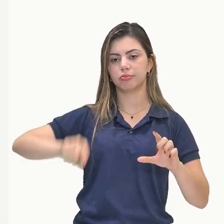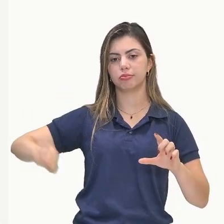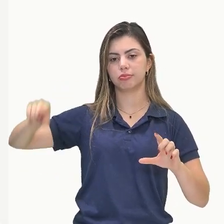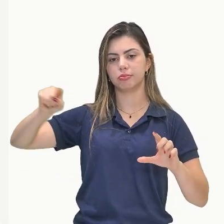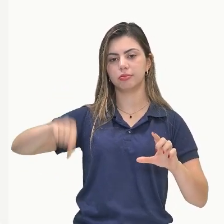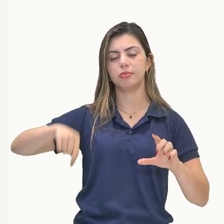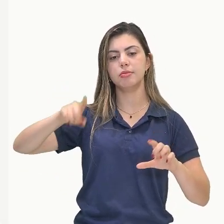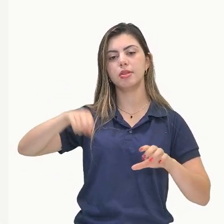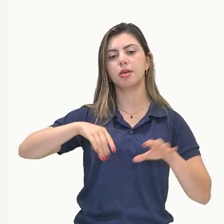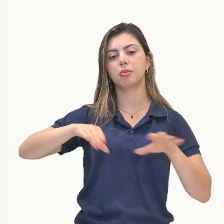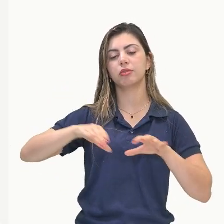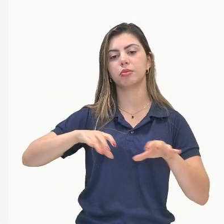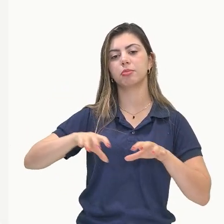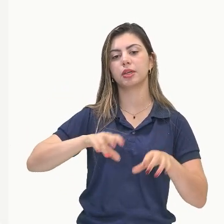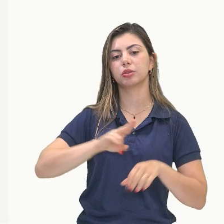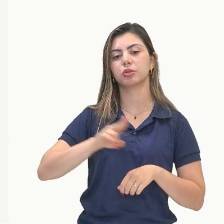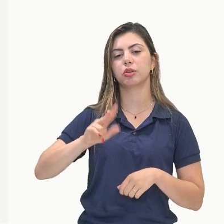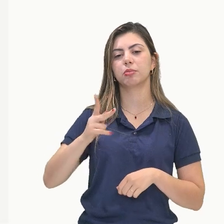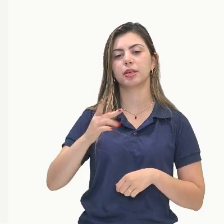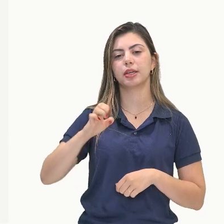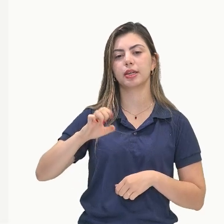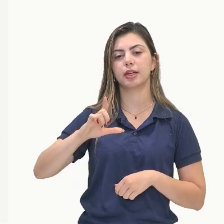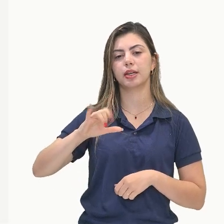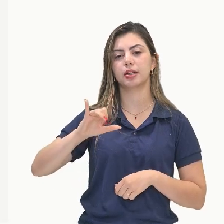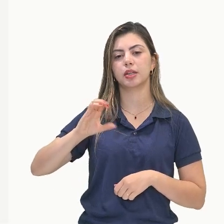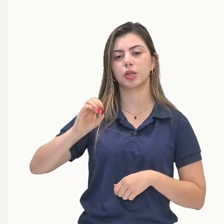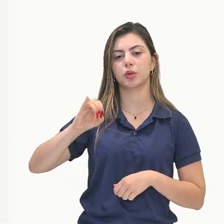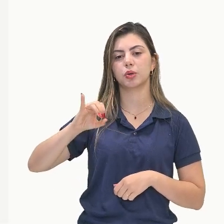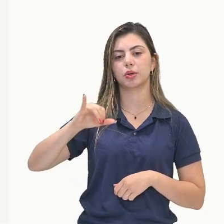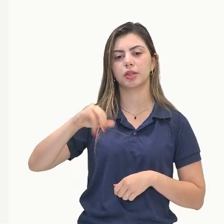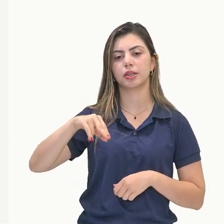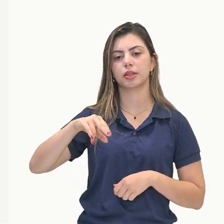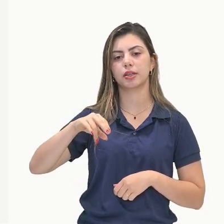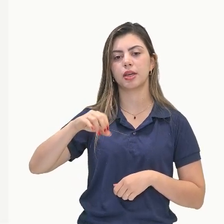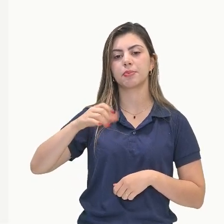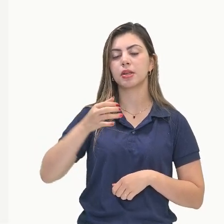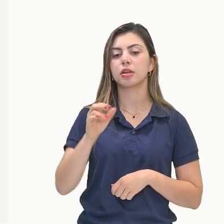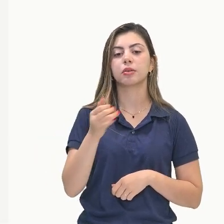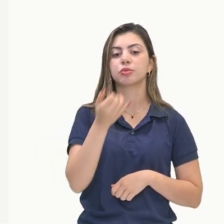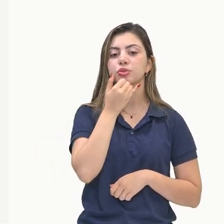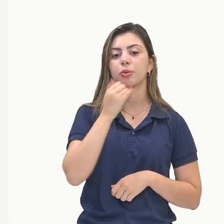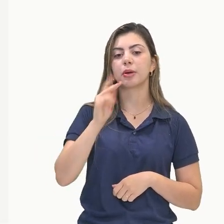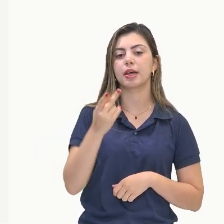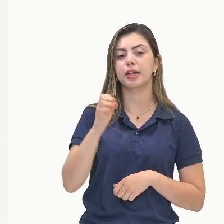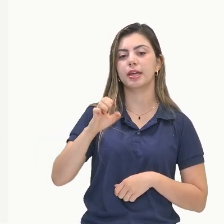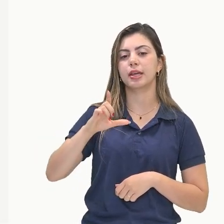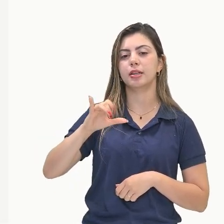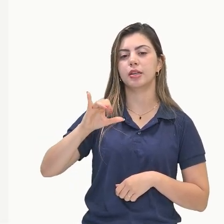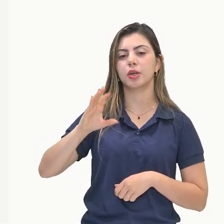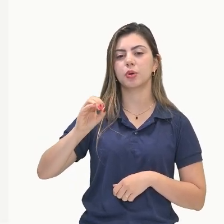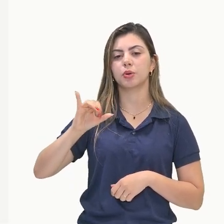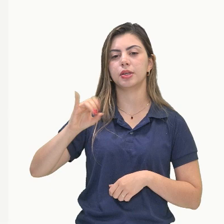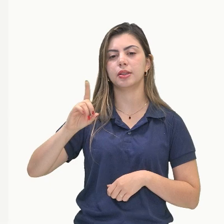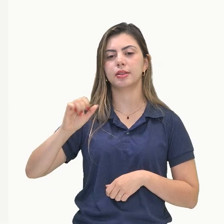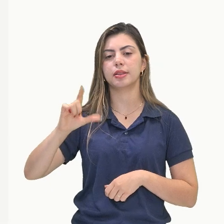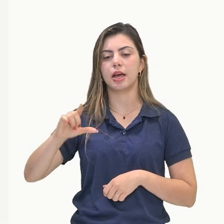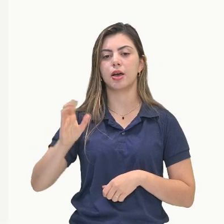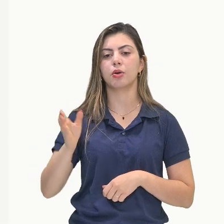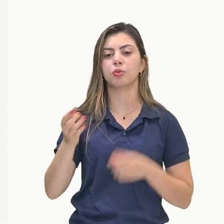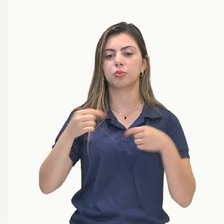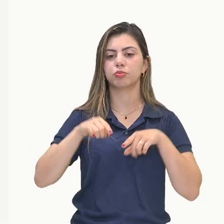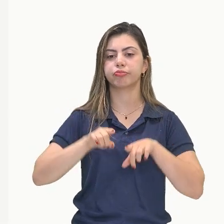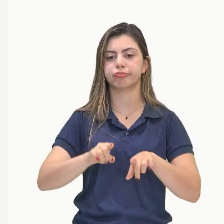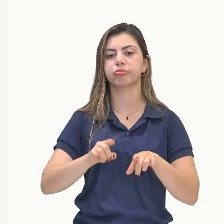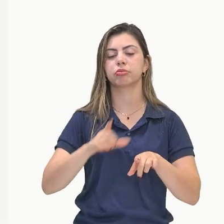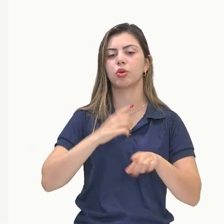helicoidal uniforme. A componente na mesma direção AB provoca um movimento retilíneo uniforme, a componente perpendicular